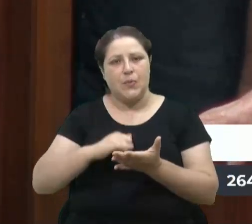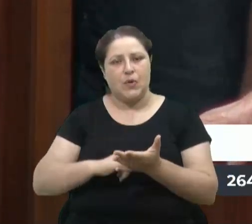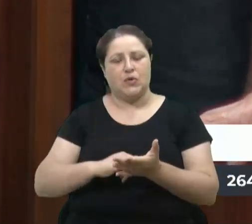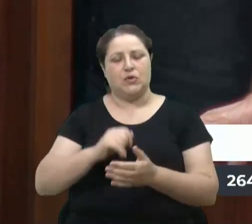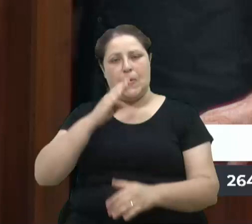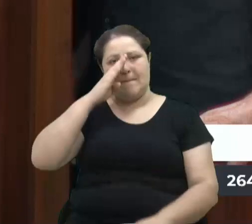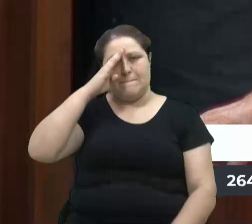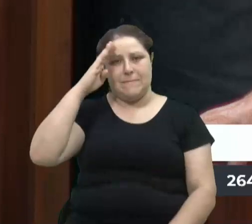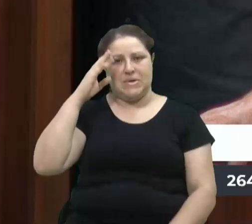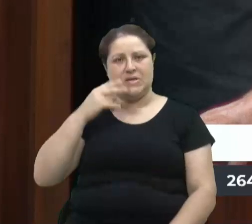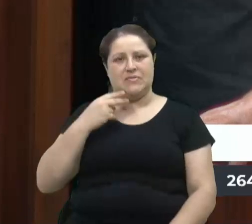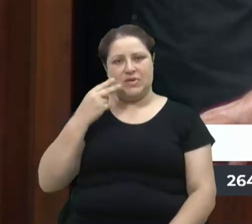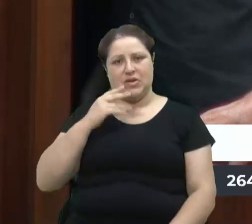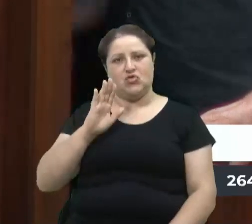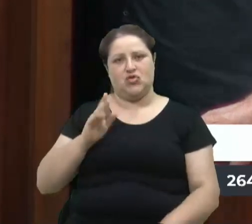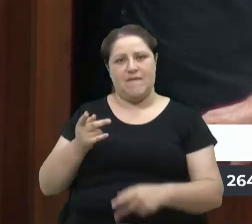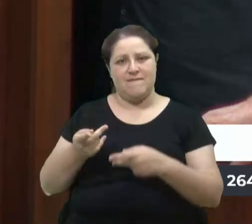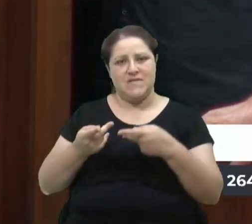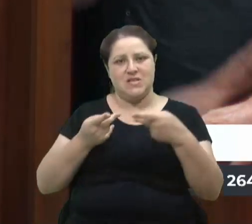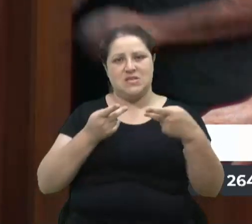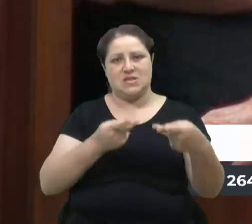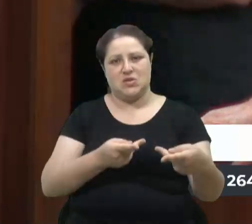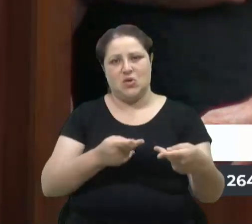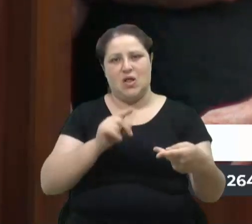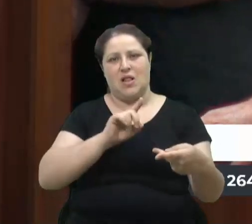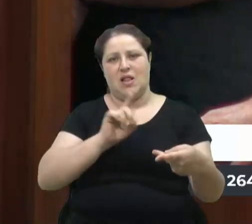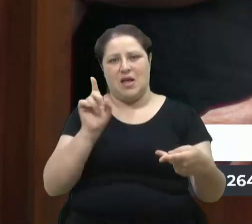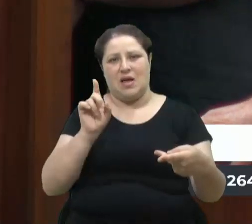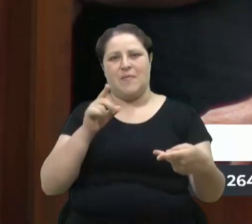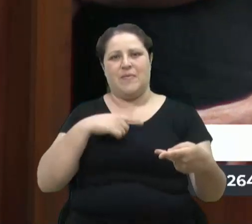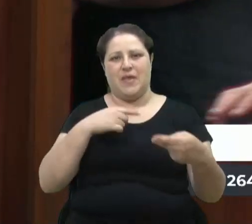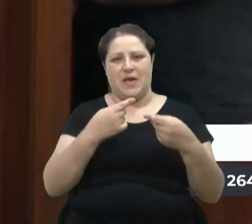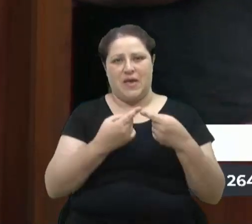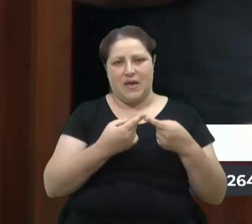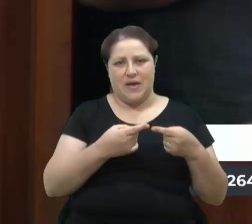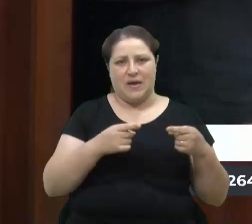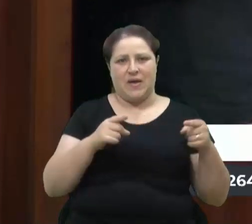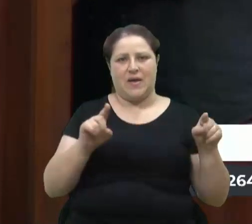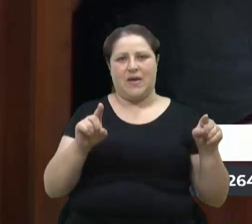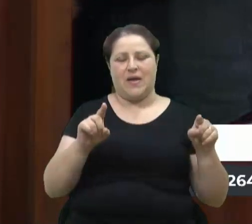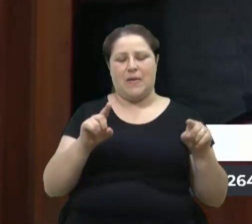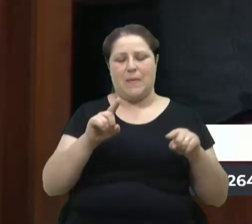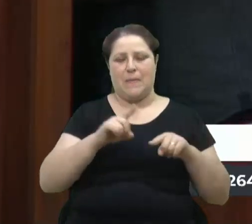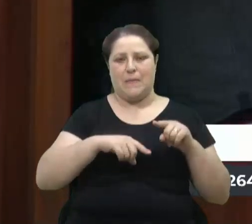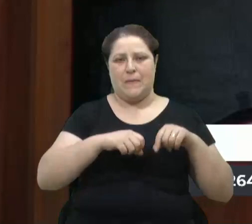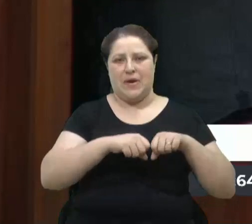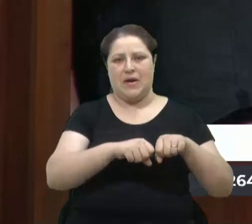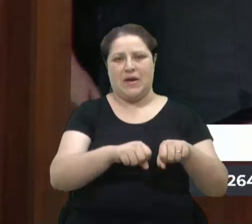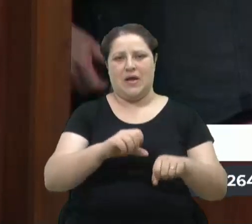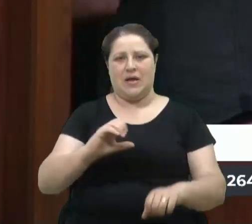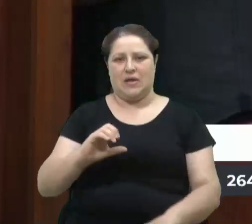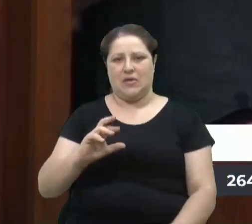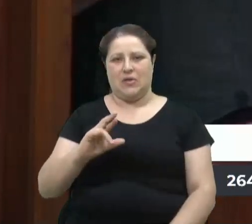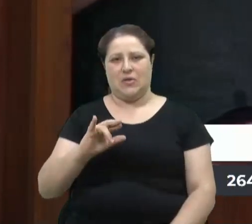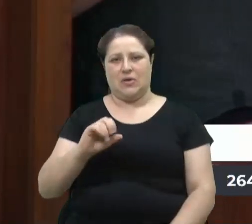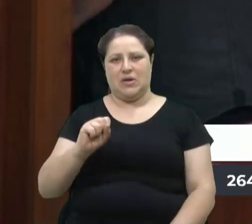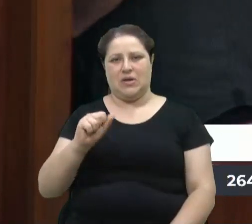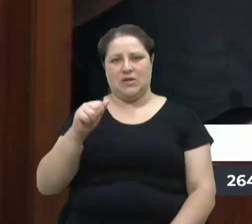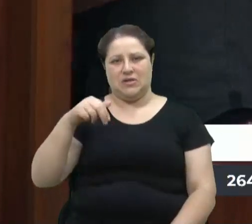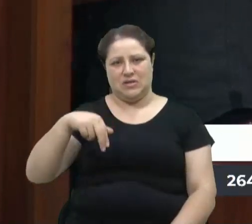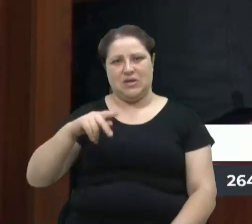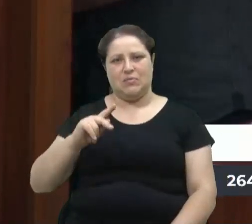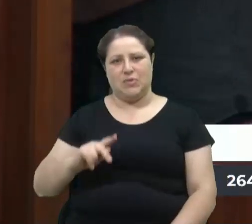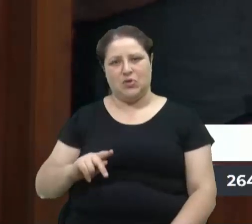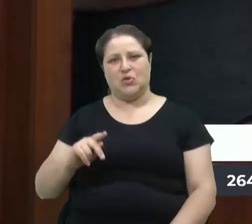aqui, esteve lá na inauguração do Crisan, do mercado Crisan, aumentou a população lá do Crisan, que é a pessoa